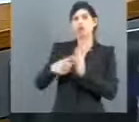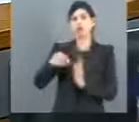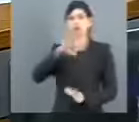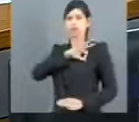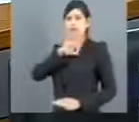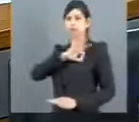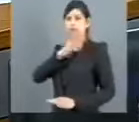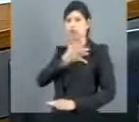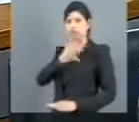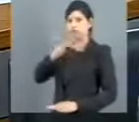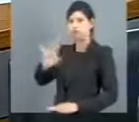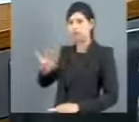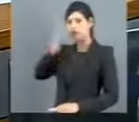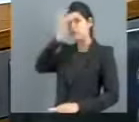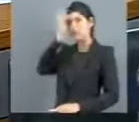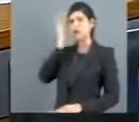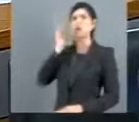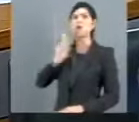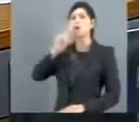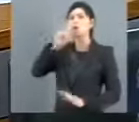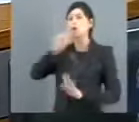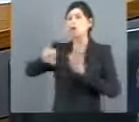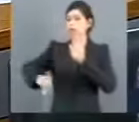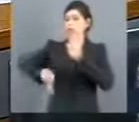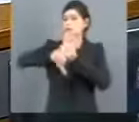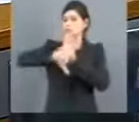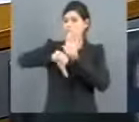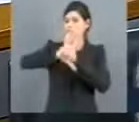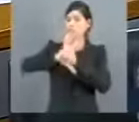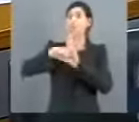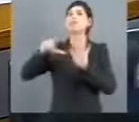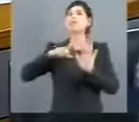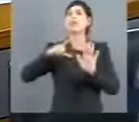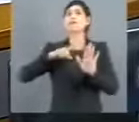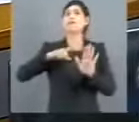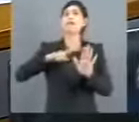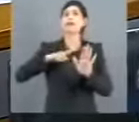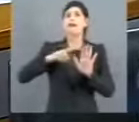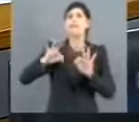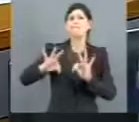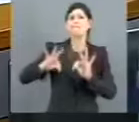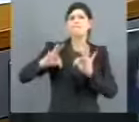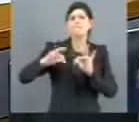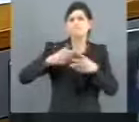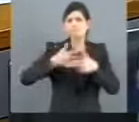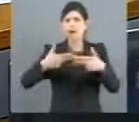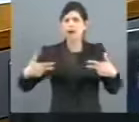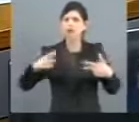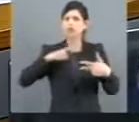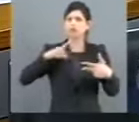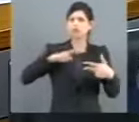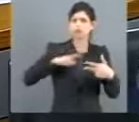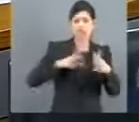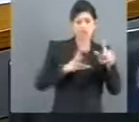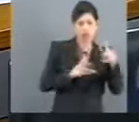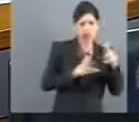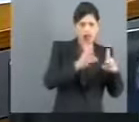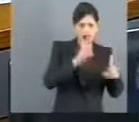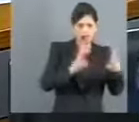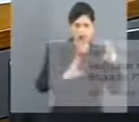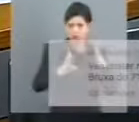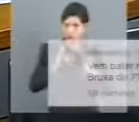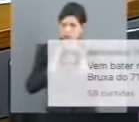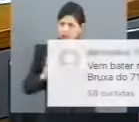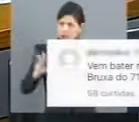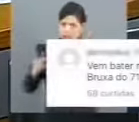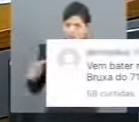cá, em função de divulgações distorcidas, editadas e parciais dos embates que aqui ocorrem, eu